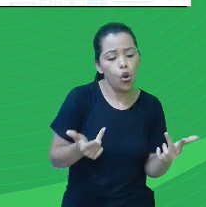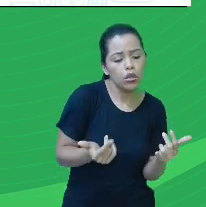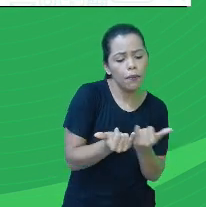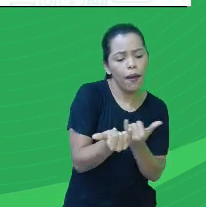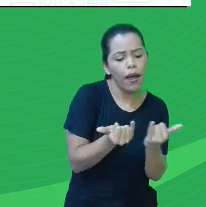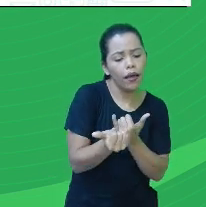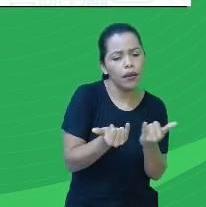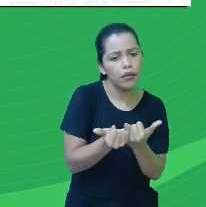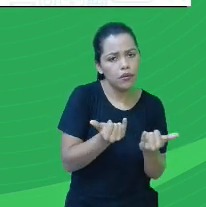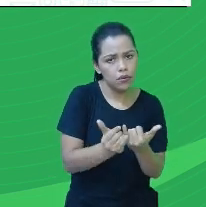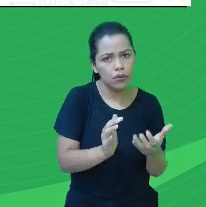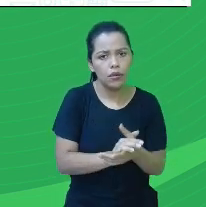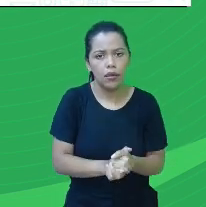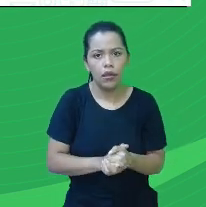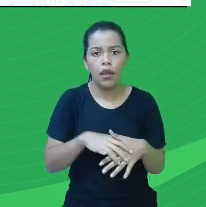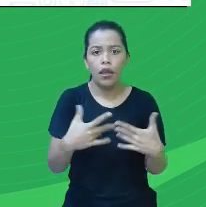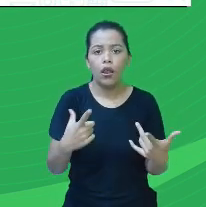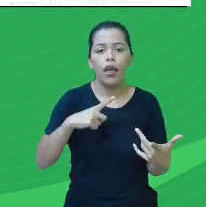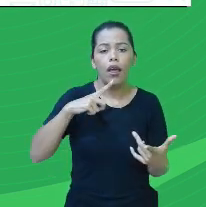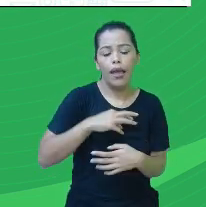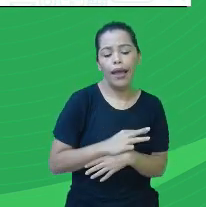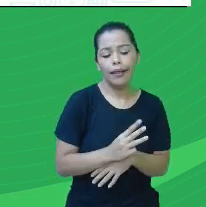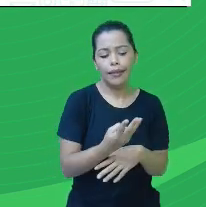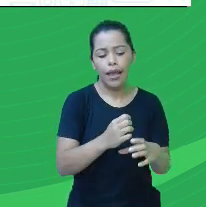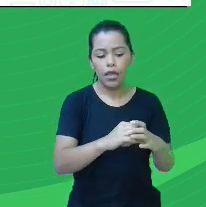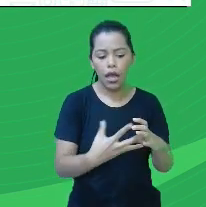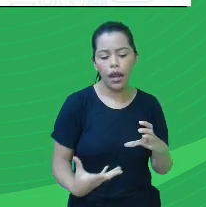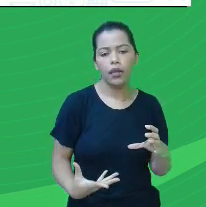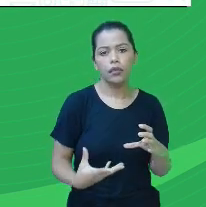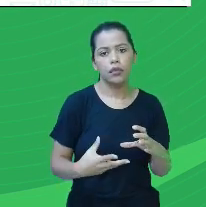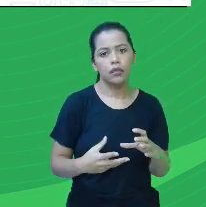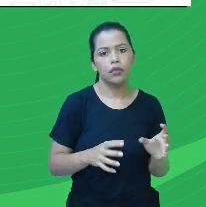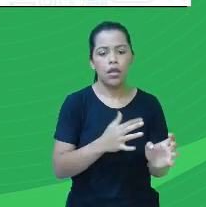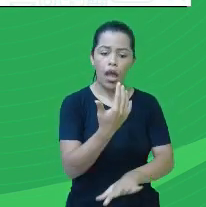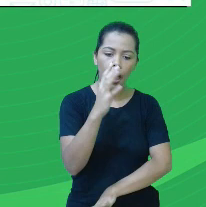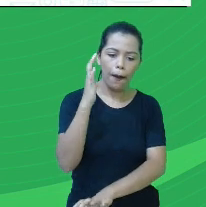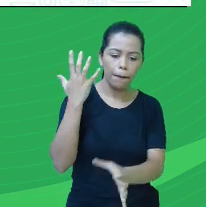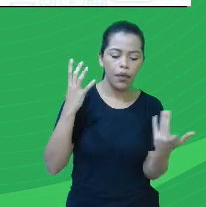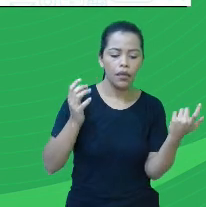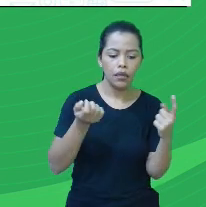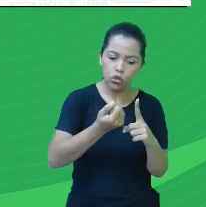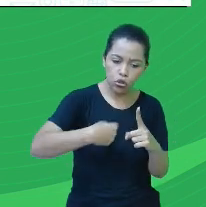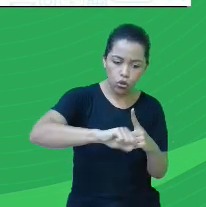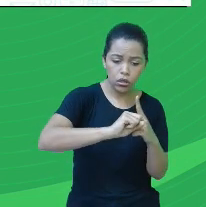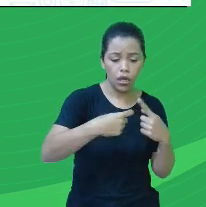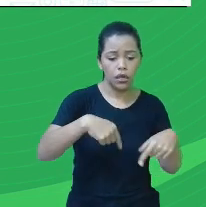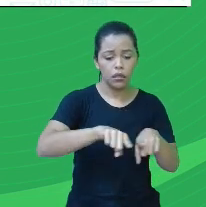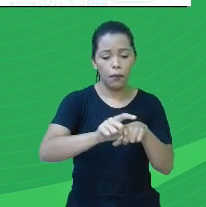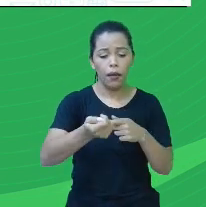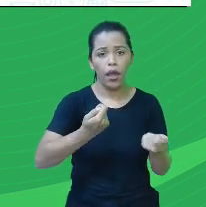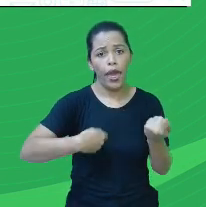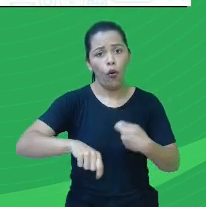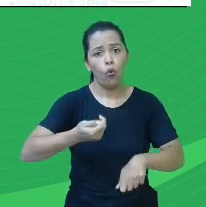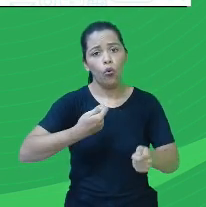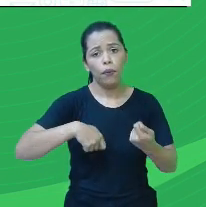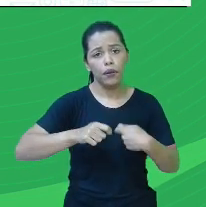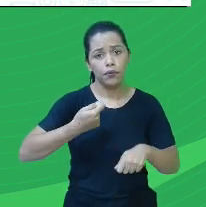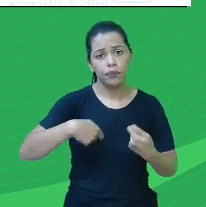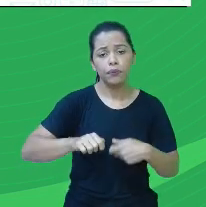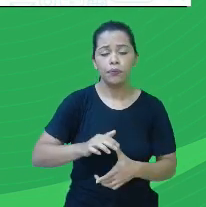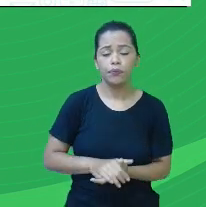estão aqui, ó, os 3 aspectos: ambientais, sociais e